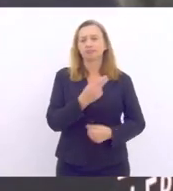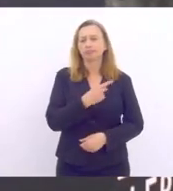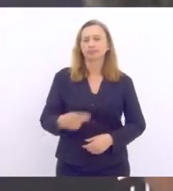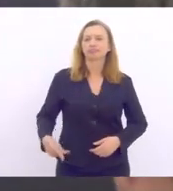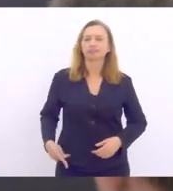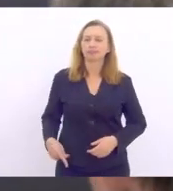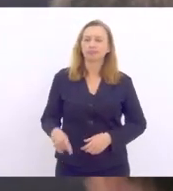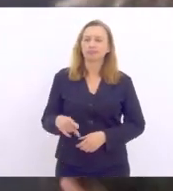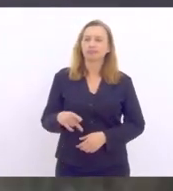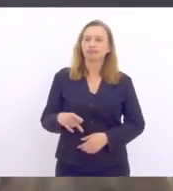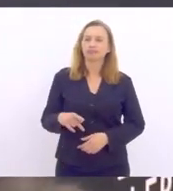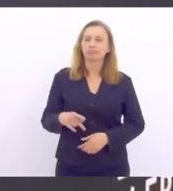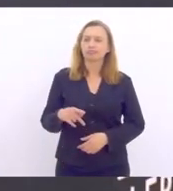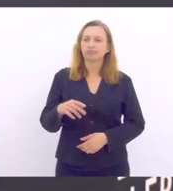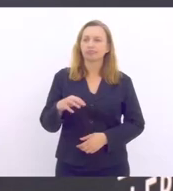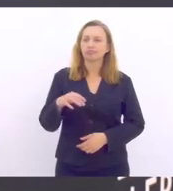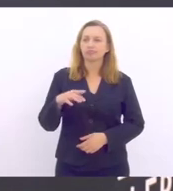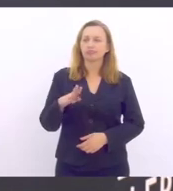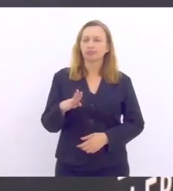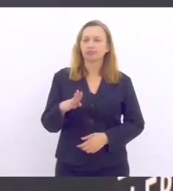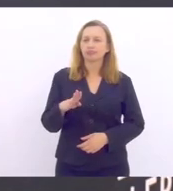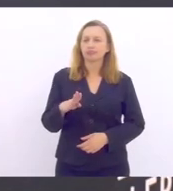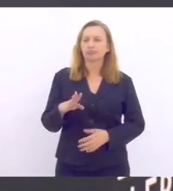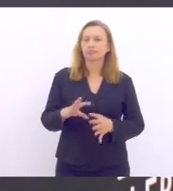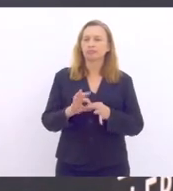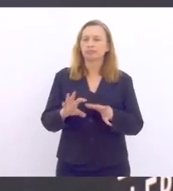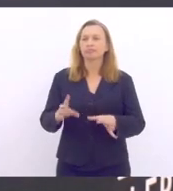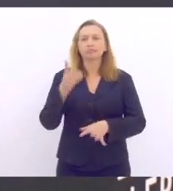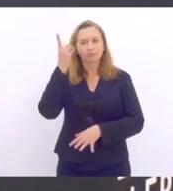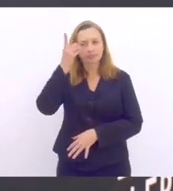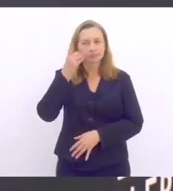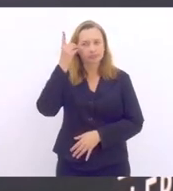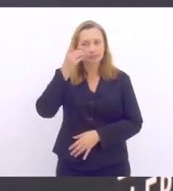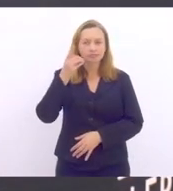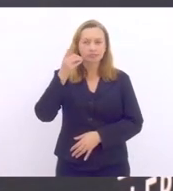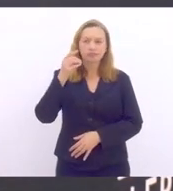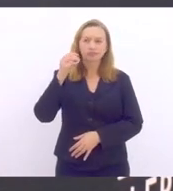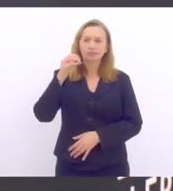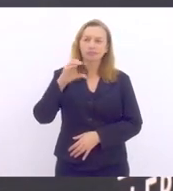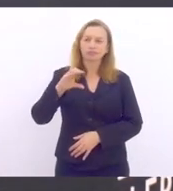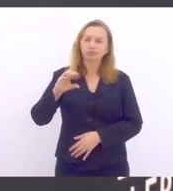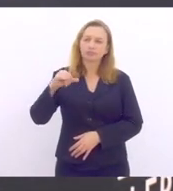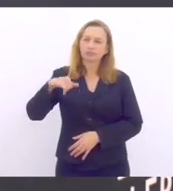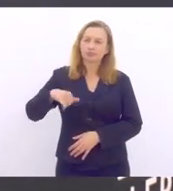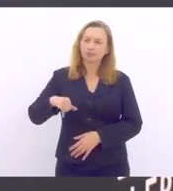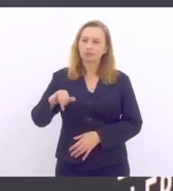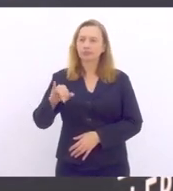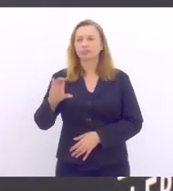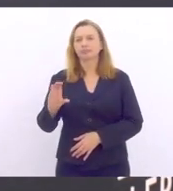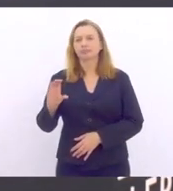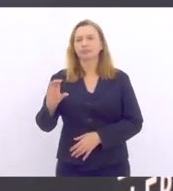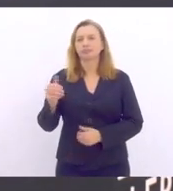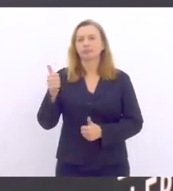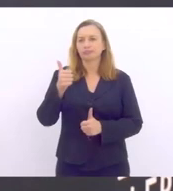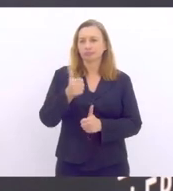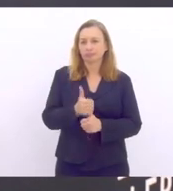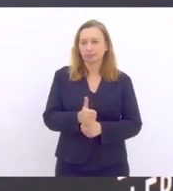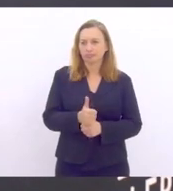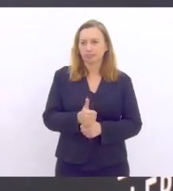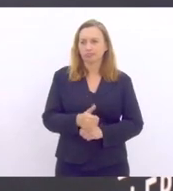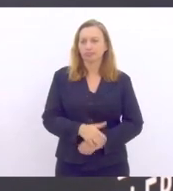da Gama, mas ele deixou exatamente para o deputado Carlos Mink, né, para